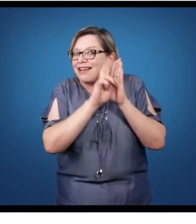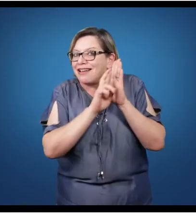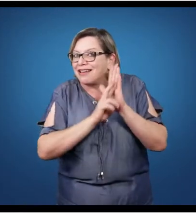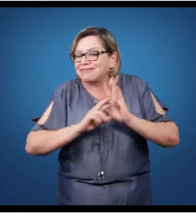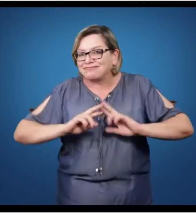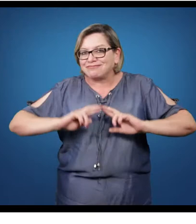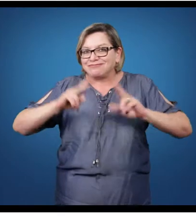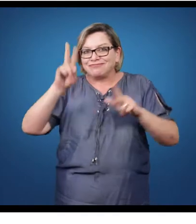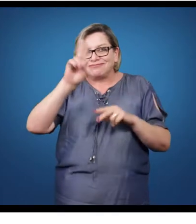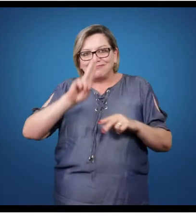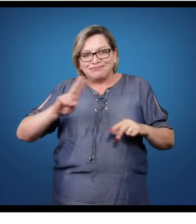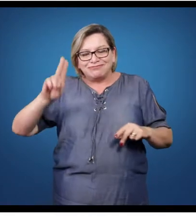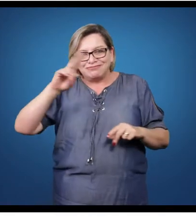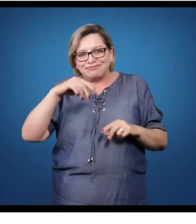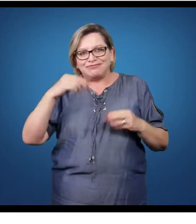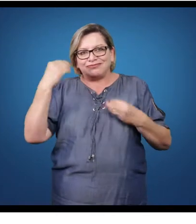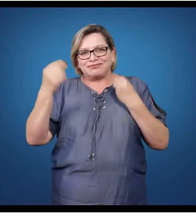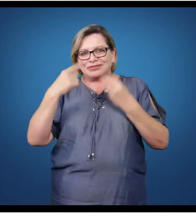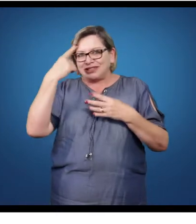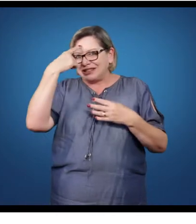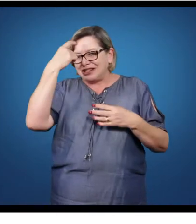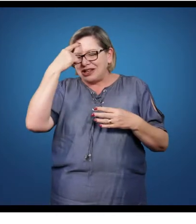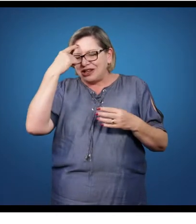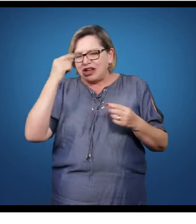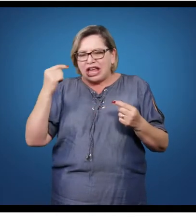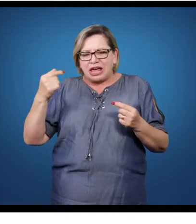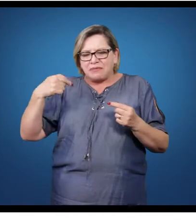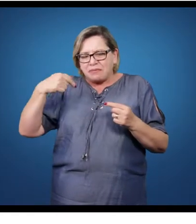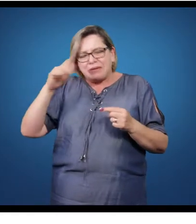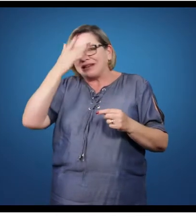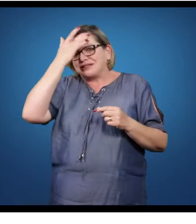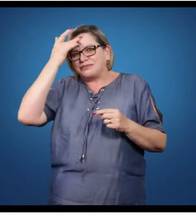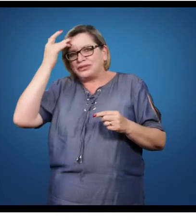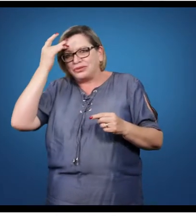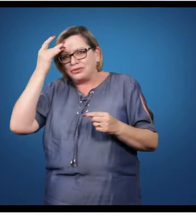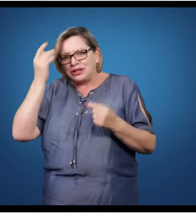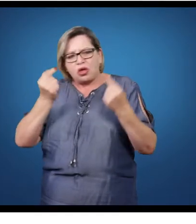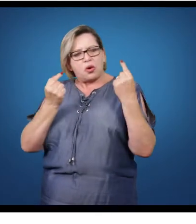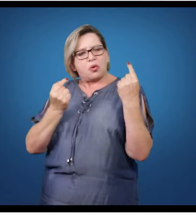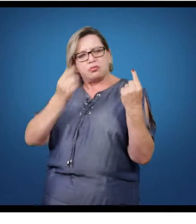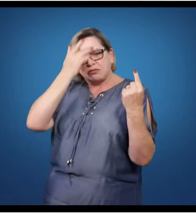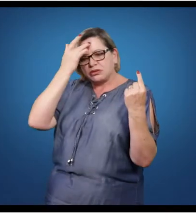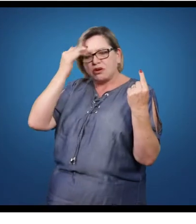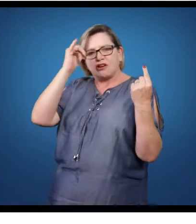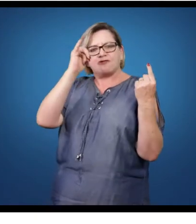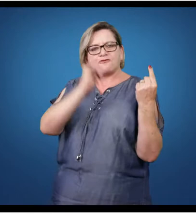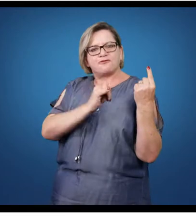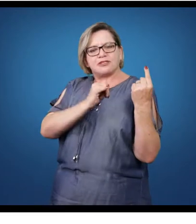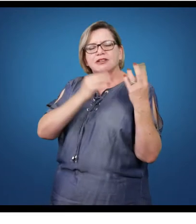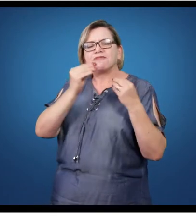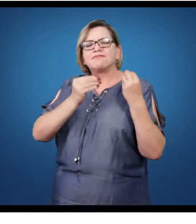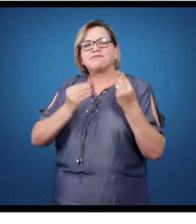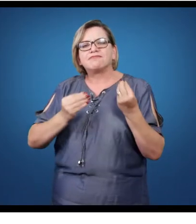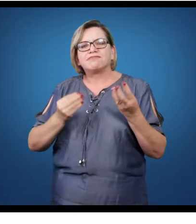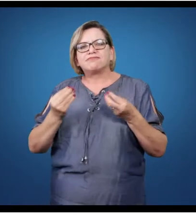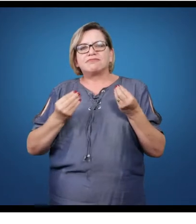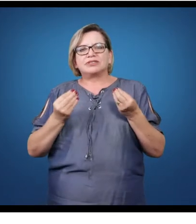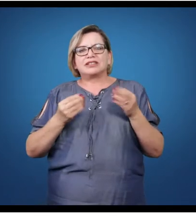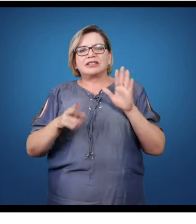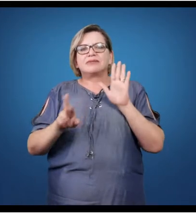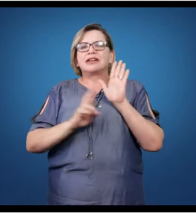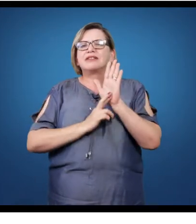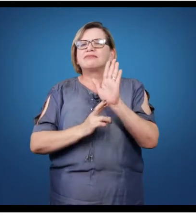esta mas o jogador um jogador fixo na frente da tabela e